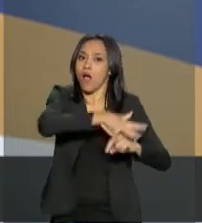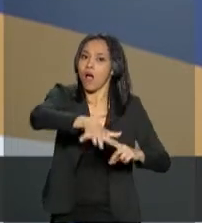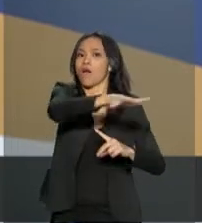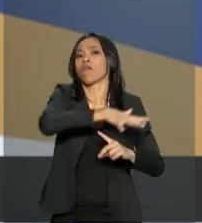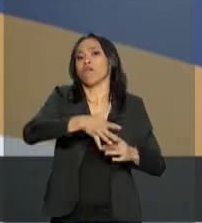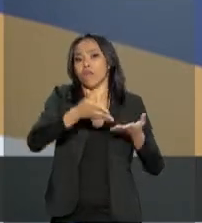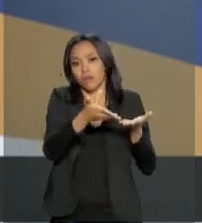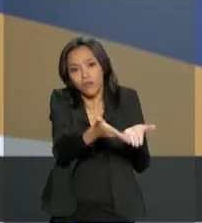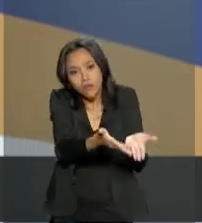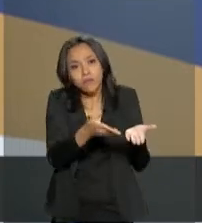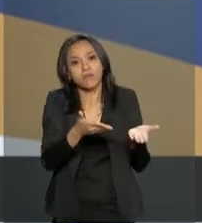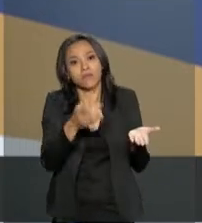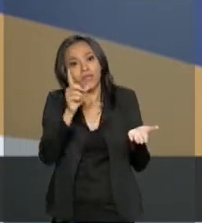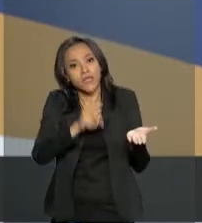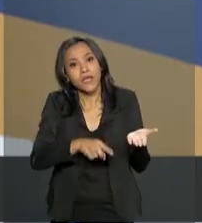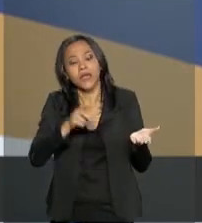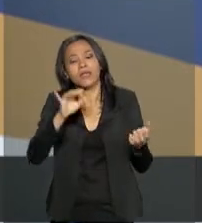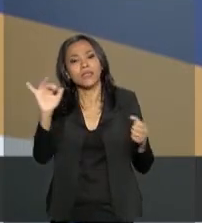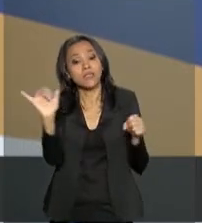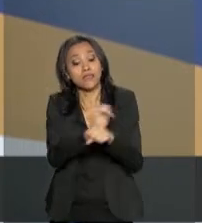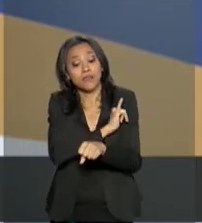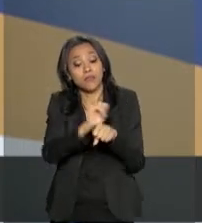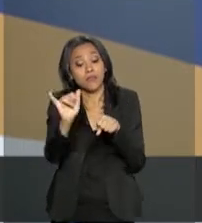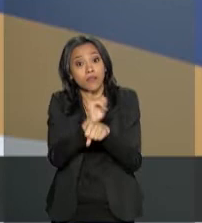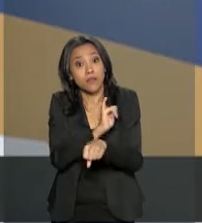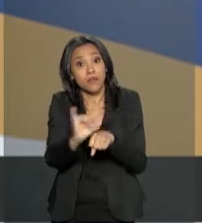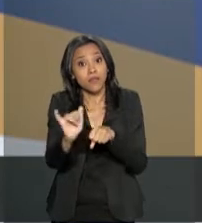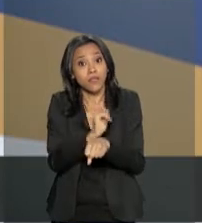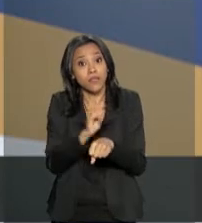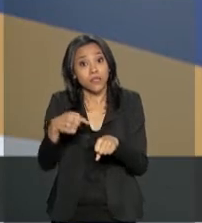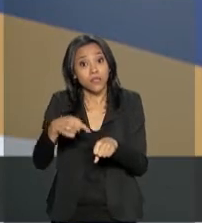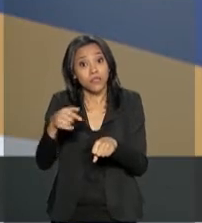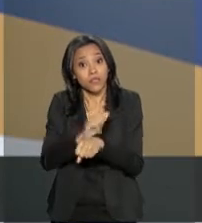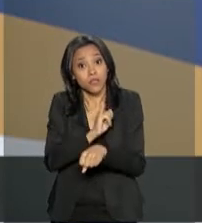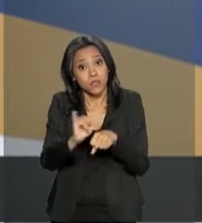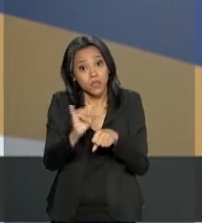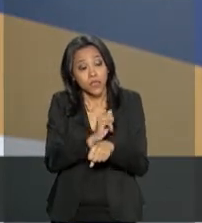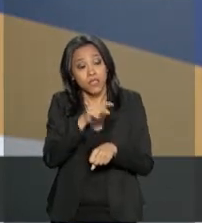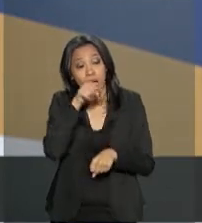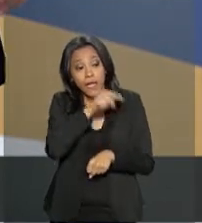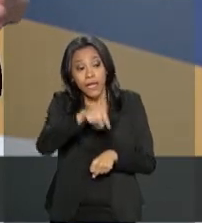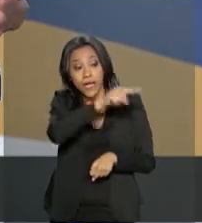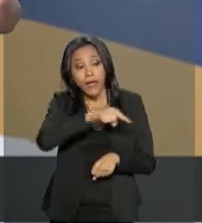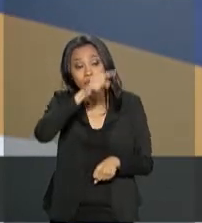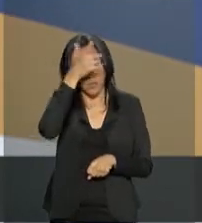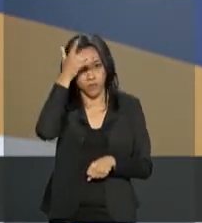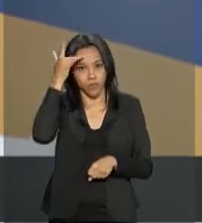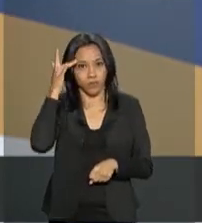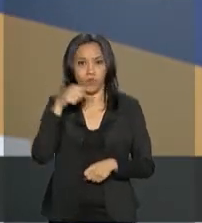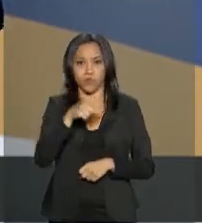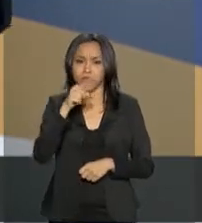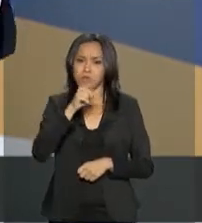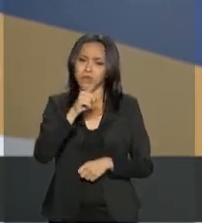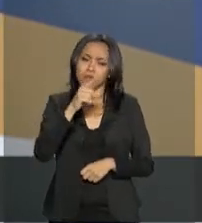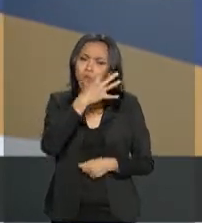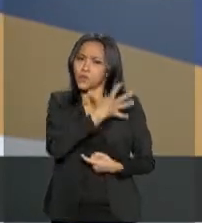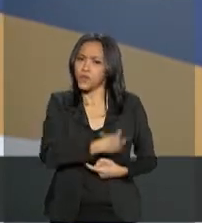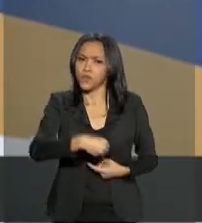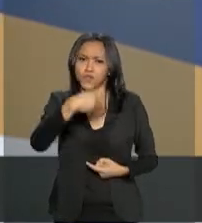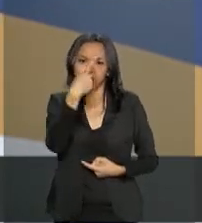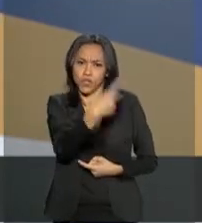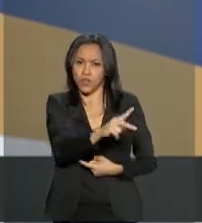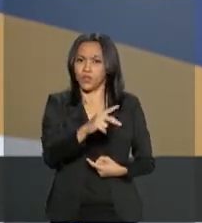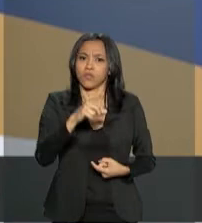faz mecanismos que permitam a introdução daqueles especialmente dos filhos dos bolsistas